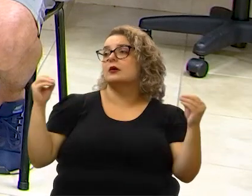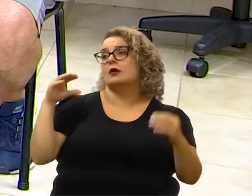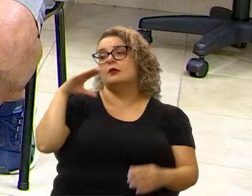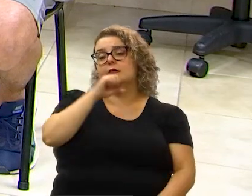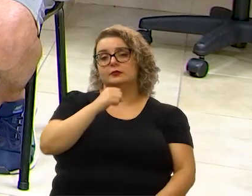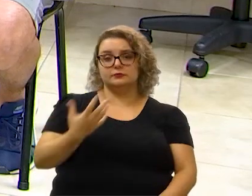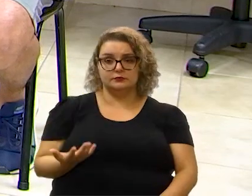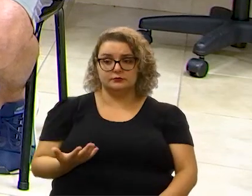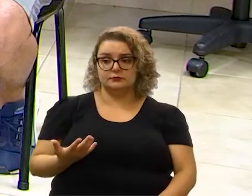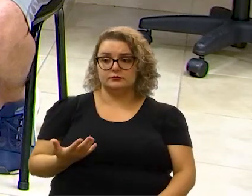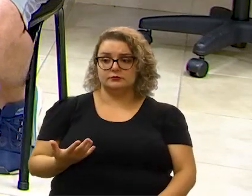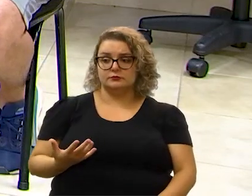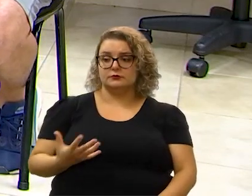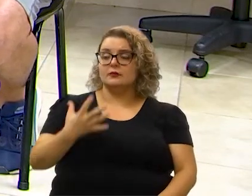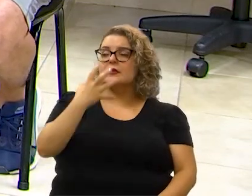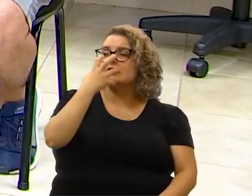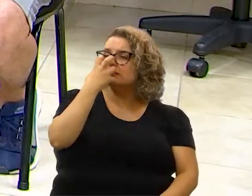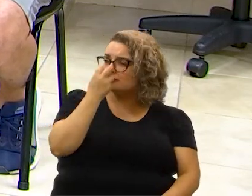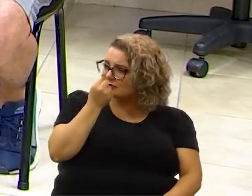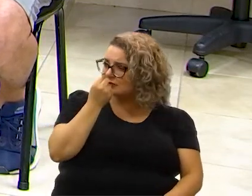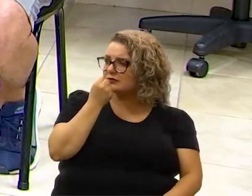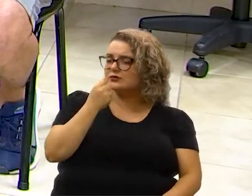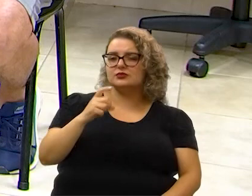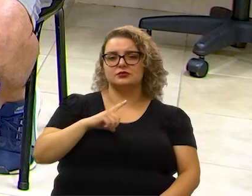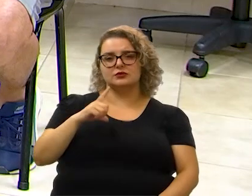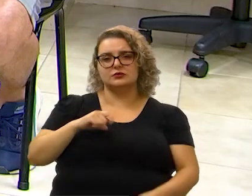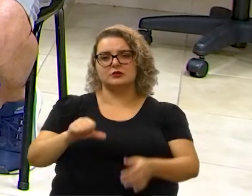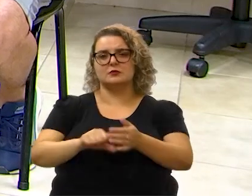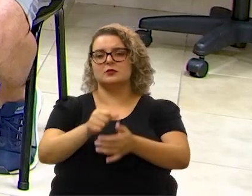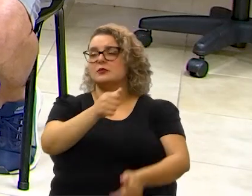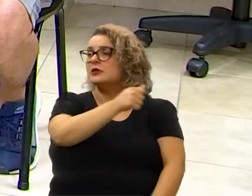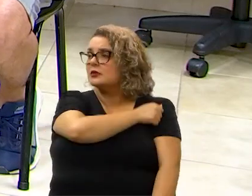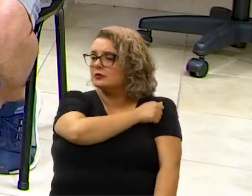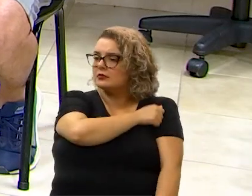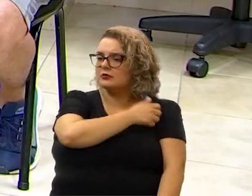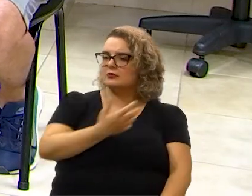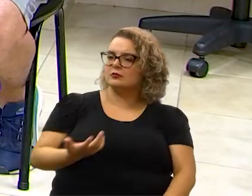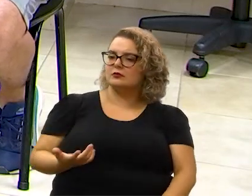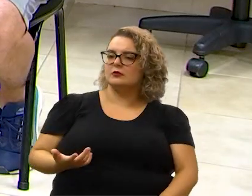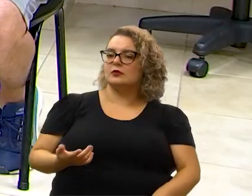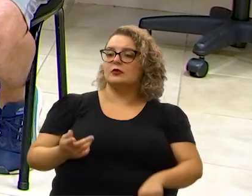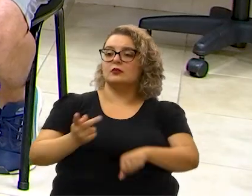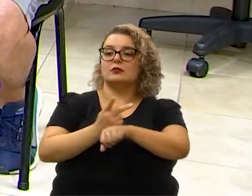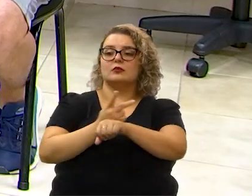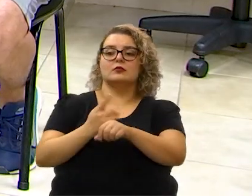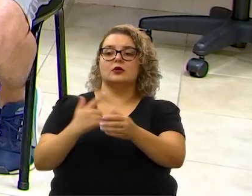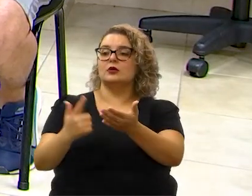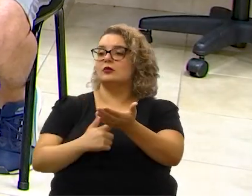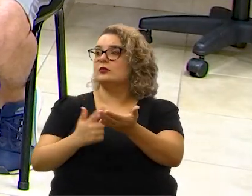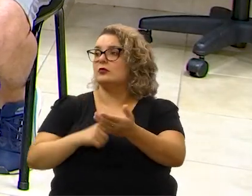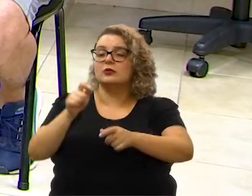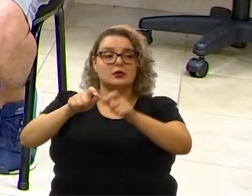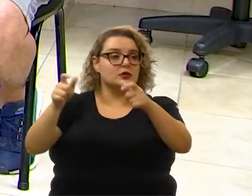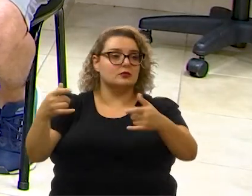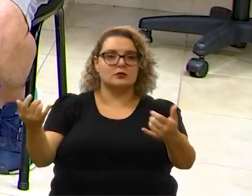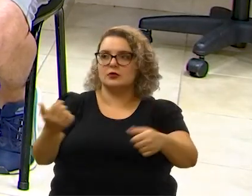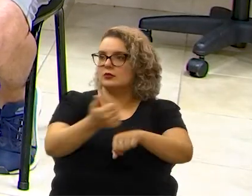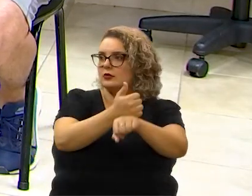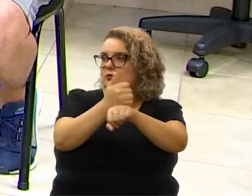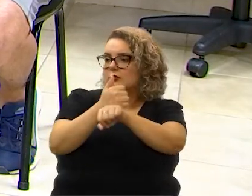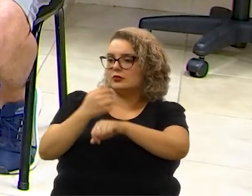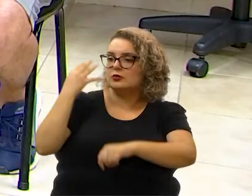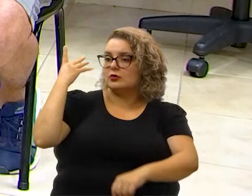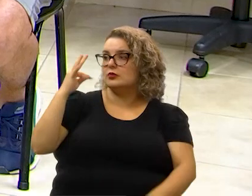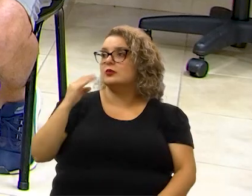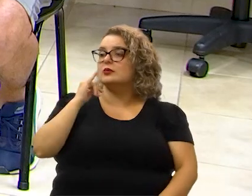rápida. Então, a partir dessa frustração que eles tiveram nessa primeira aula, nós fomos buscar o que a literatura diz, o que as pessoas dizem, os